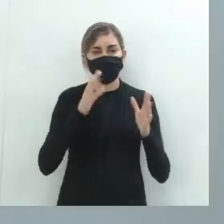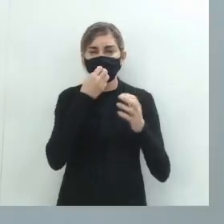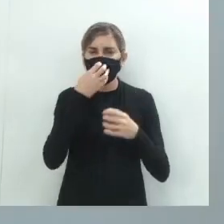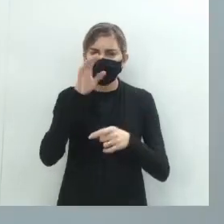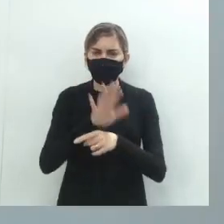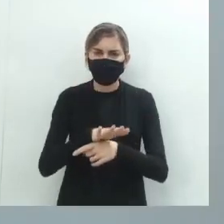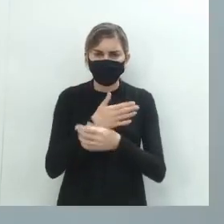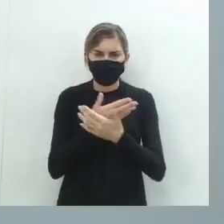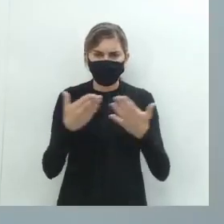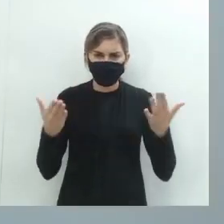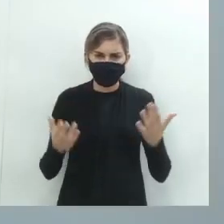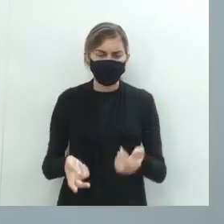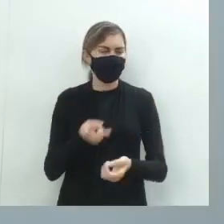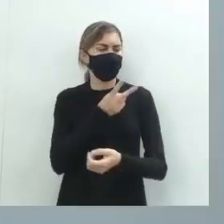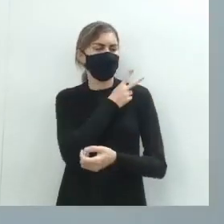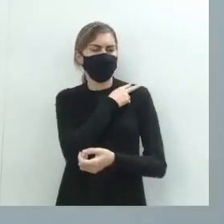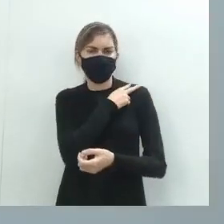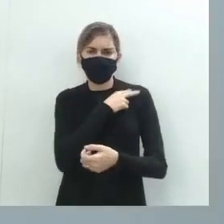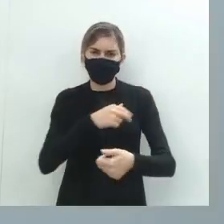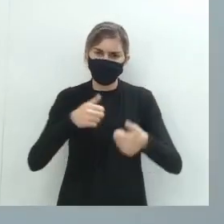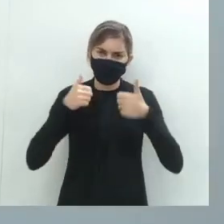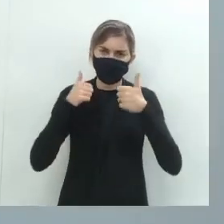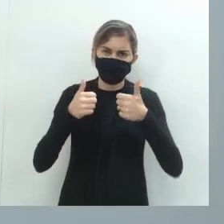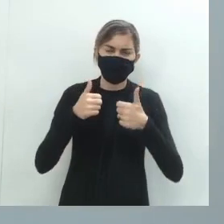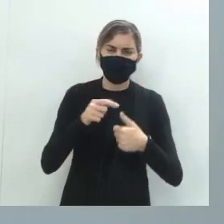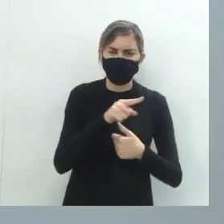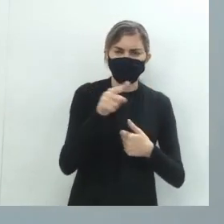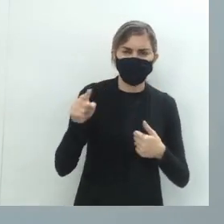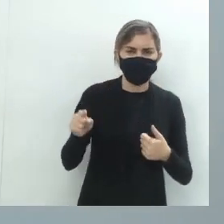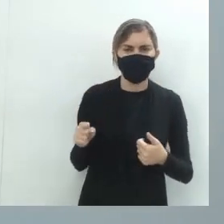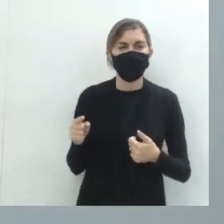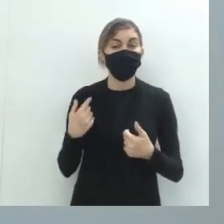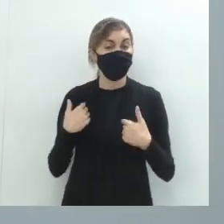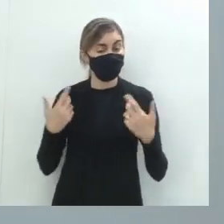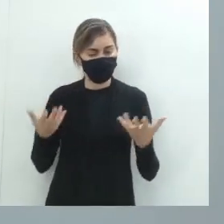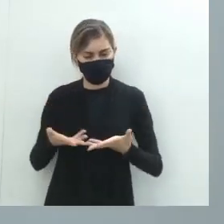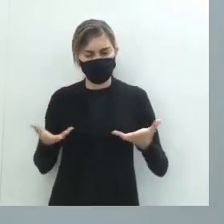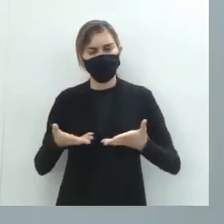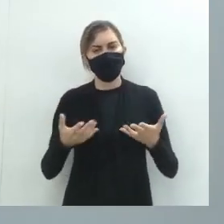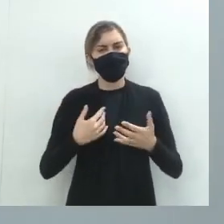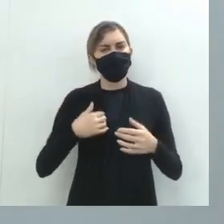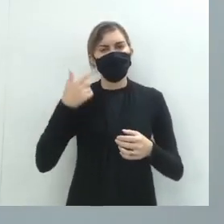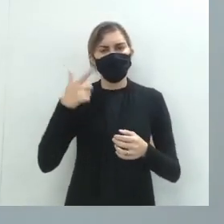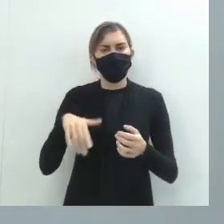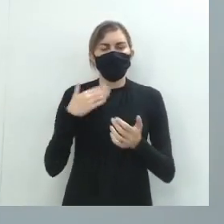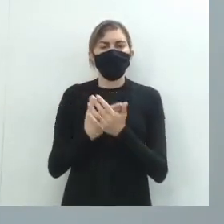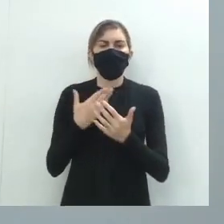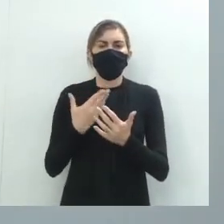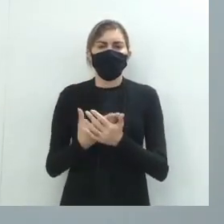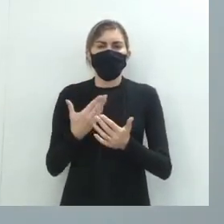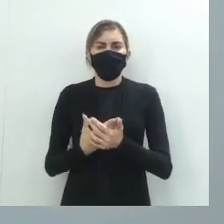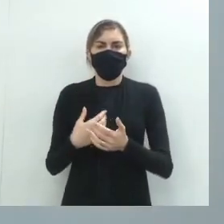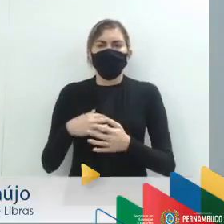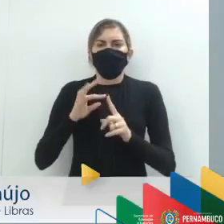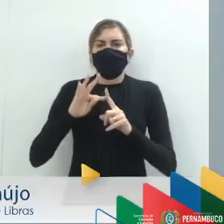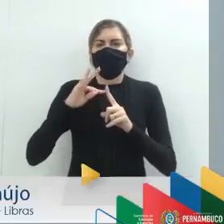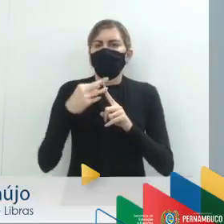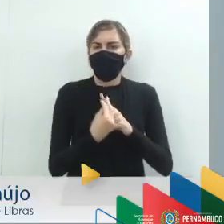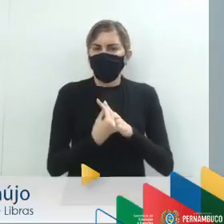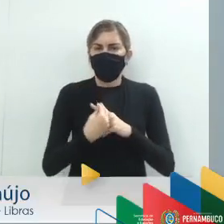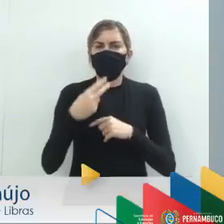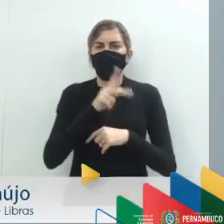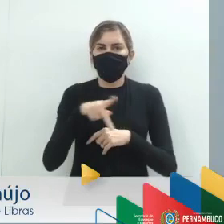Boa tarde, galera do segundo ano, tudo em ordem com vocês? Estamos aqui para mais uma aula de Física